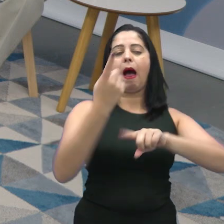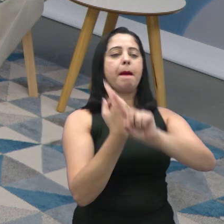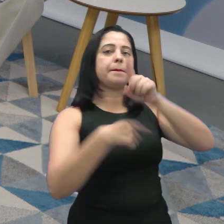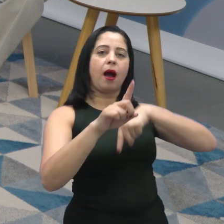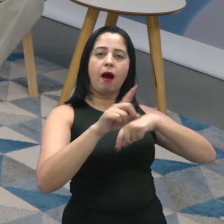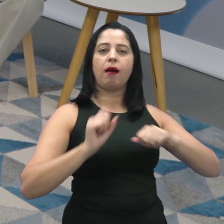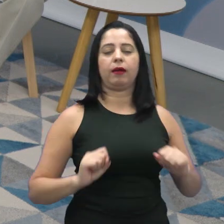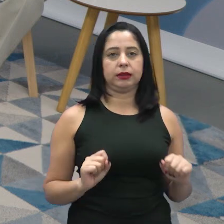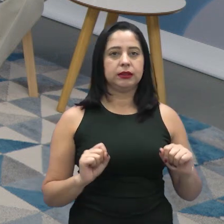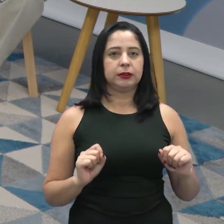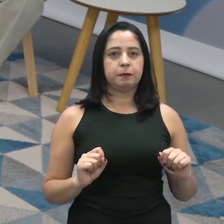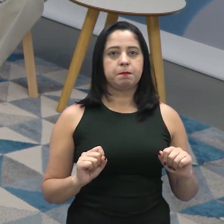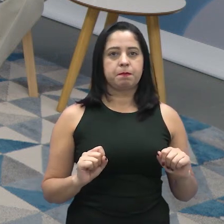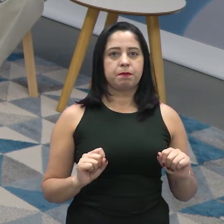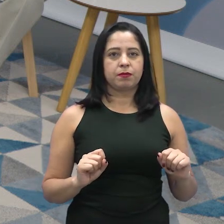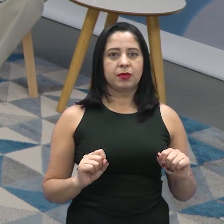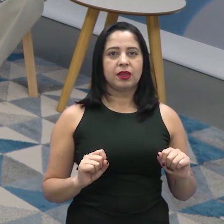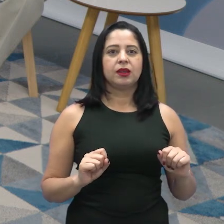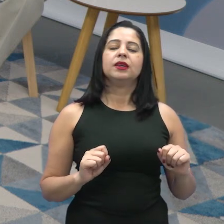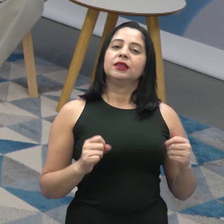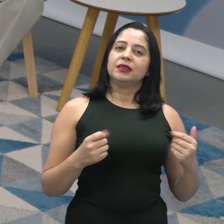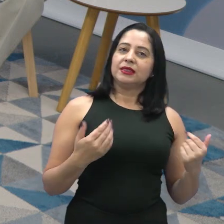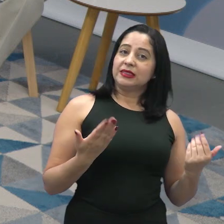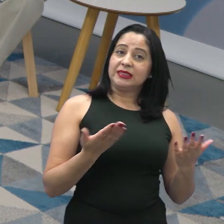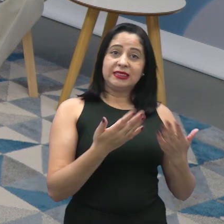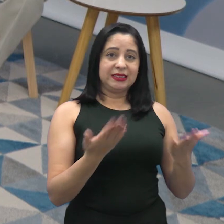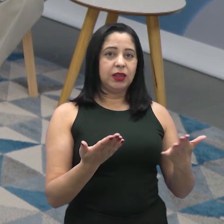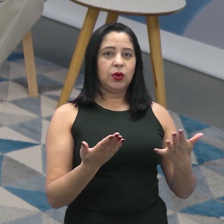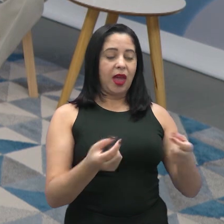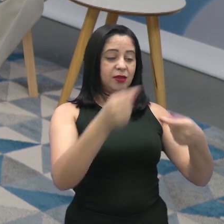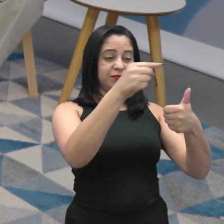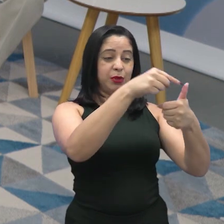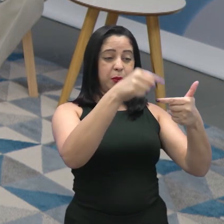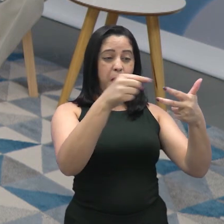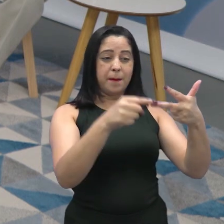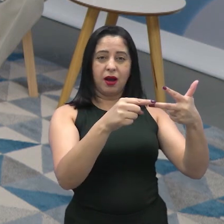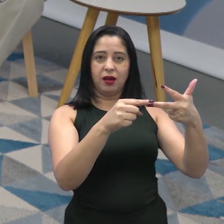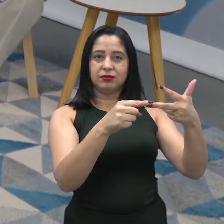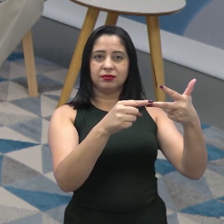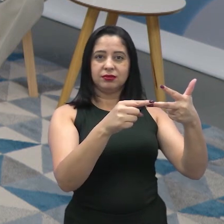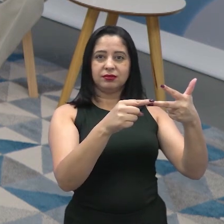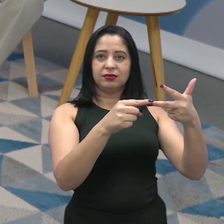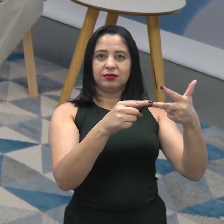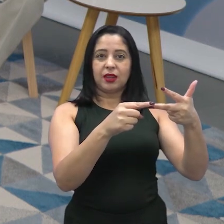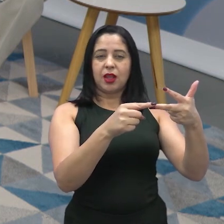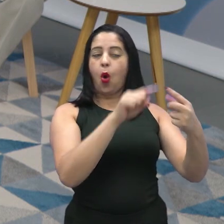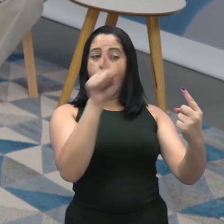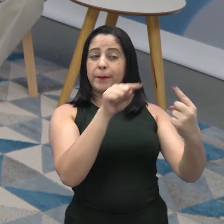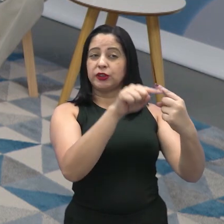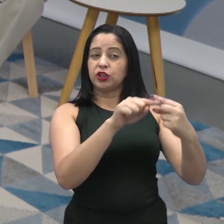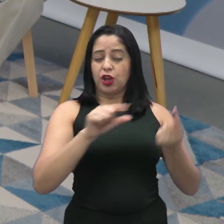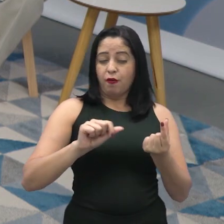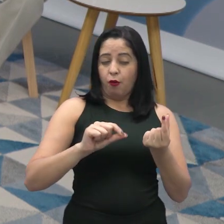que hoje é ali um dos pilares dos top 3 que a classe média deseja? Olha,